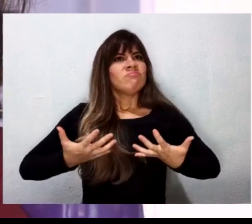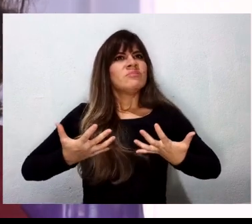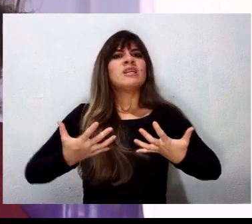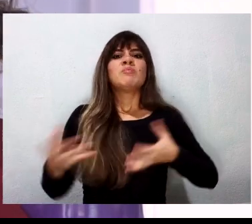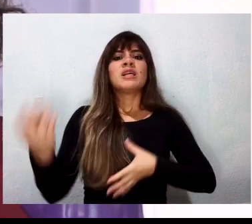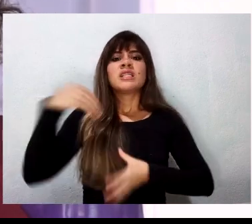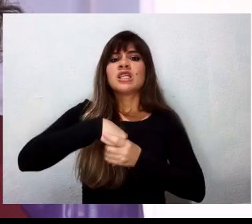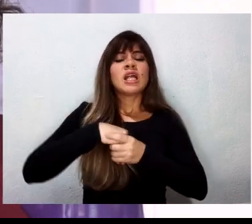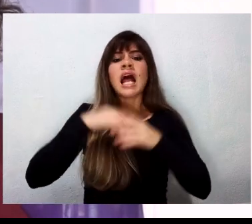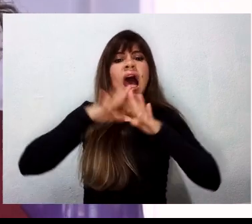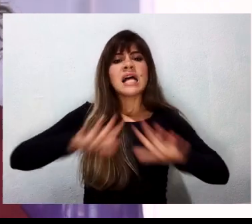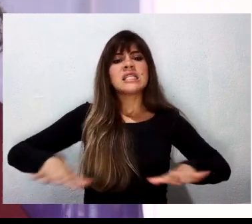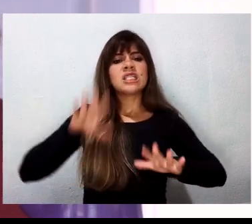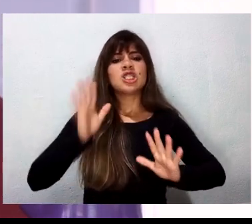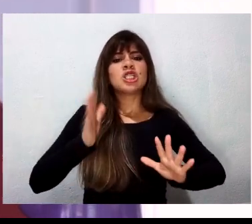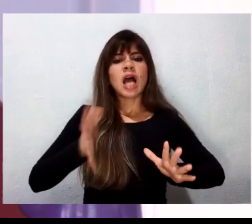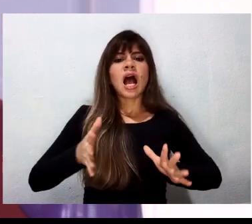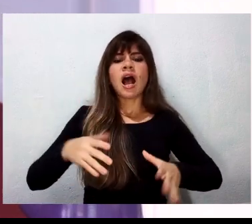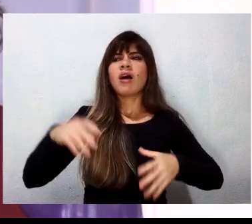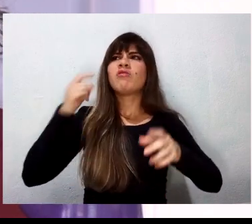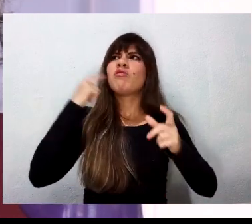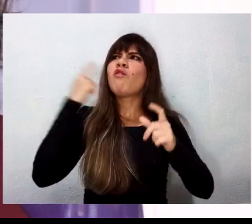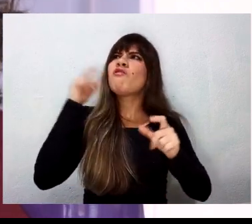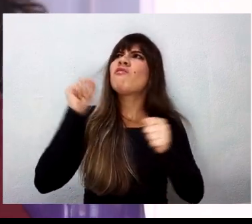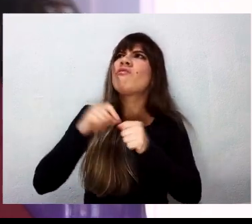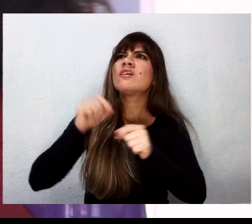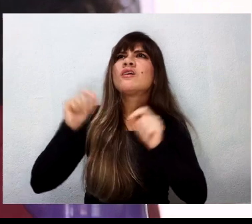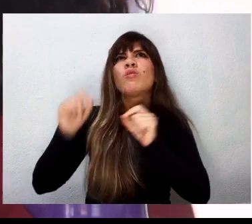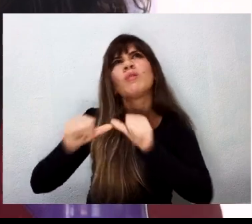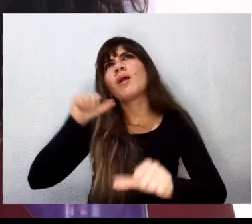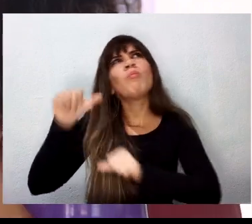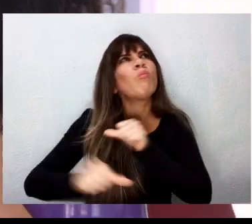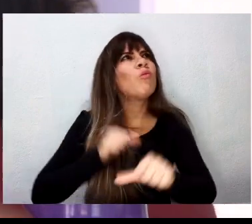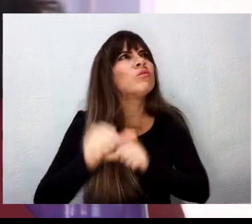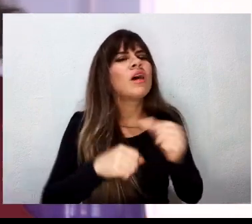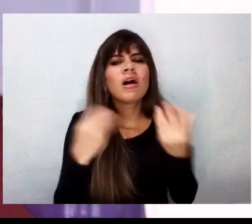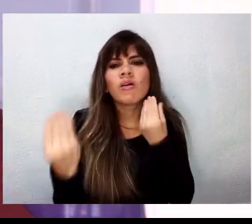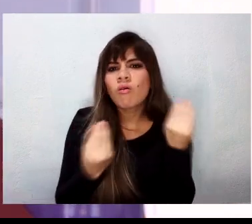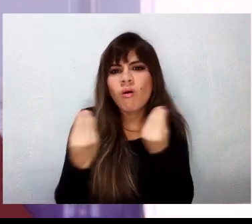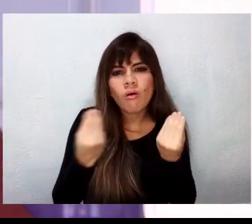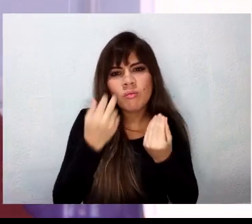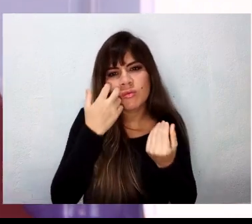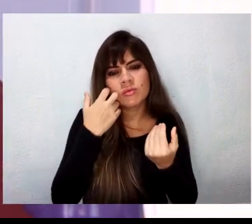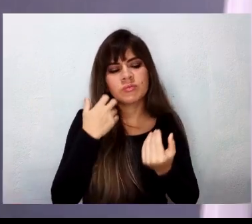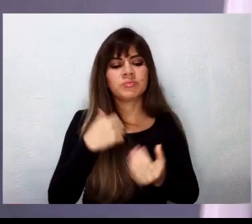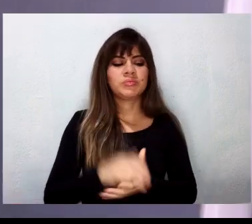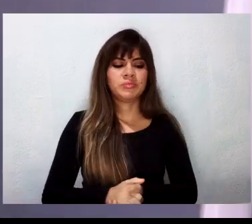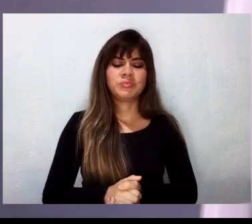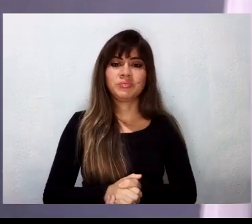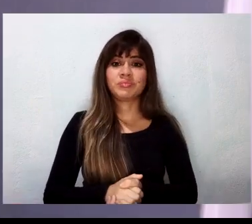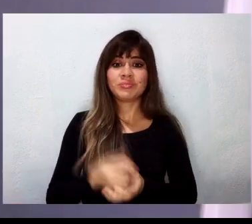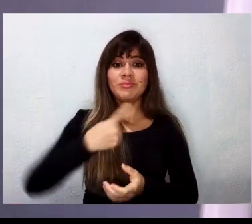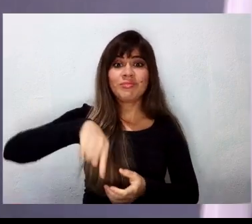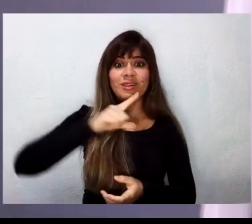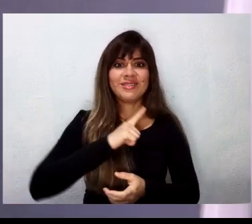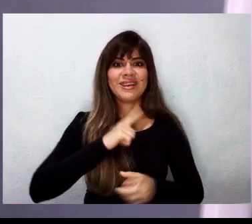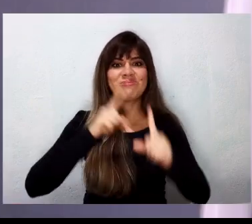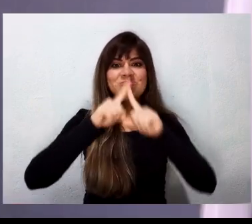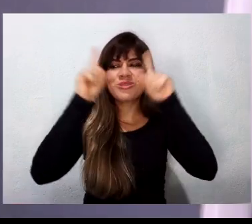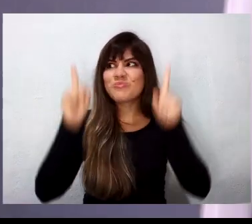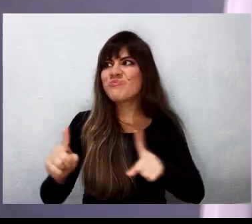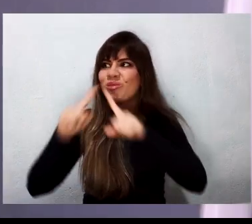Parece que é uma coisa já quase que automática. Você começa a pensar, e o que, que eu vou fazer para reverter isso? Assim? Nelson. A gente tem